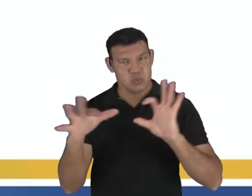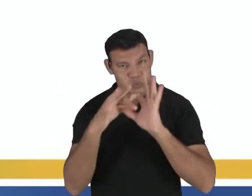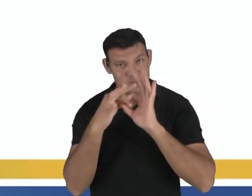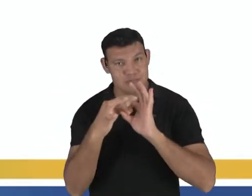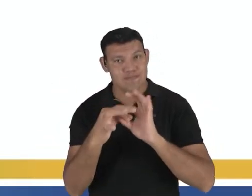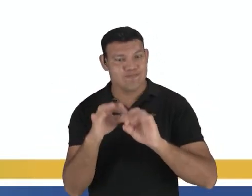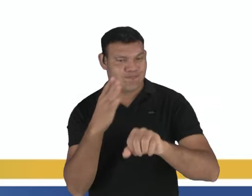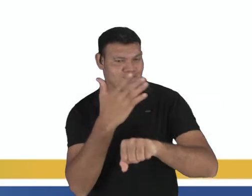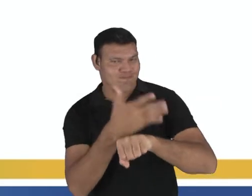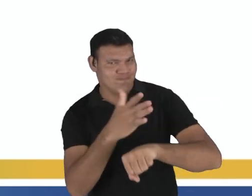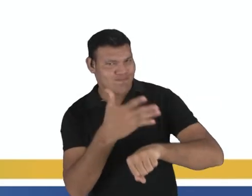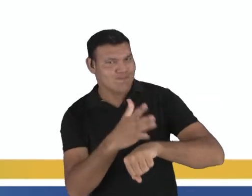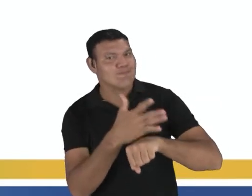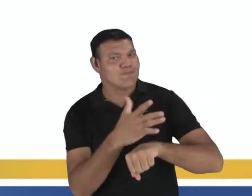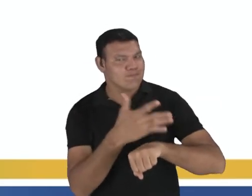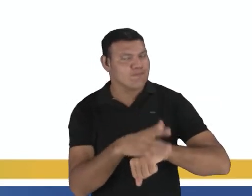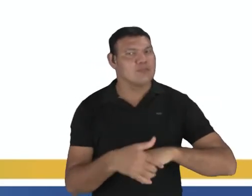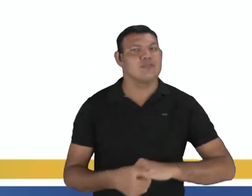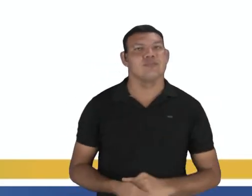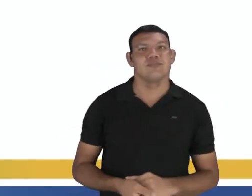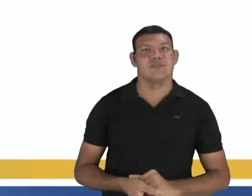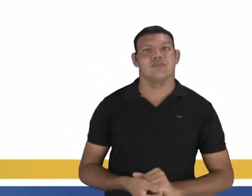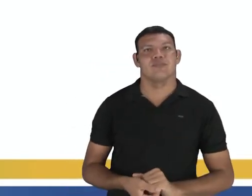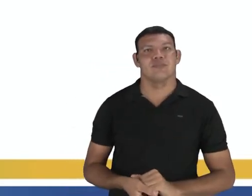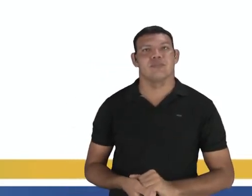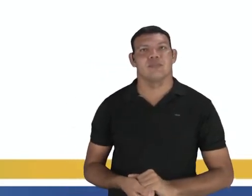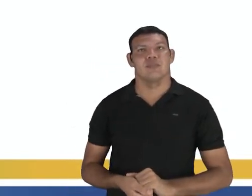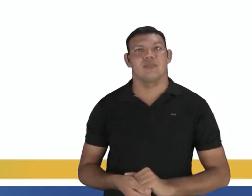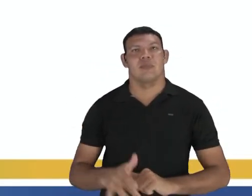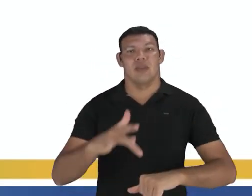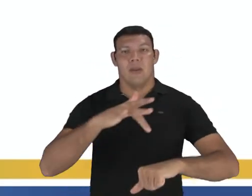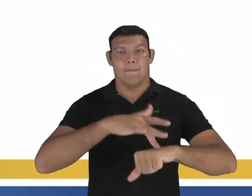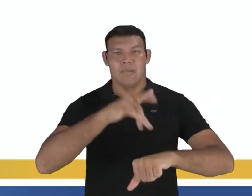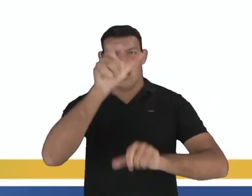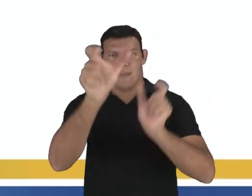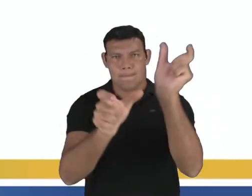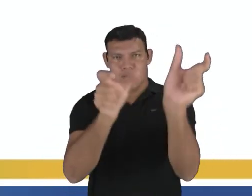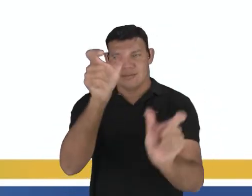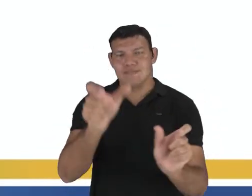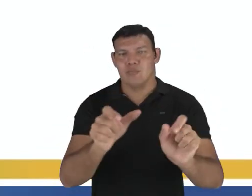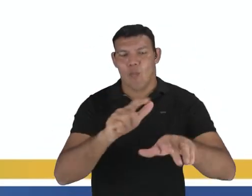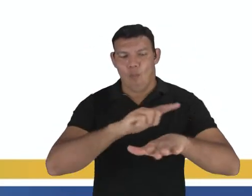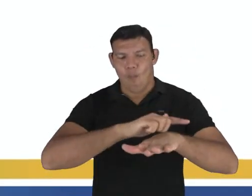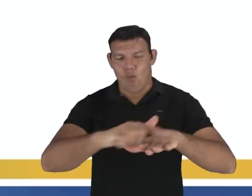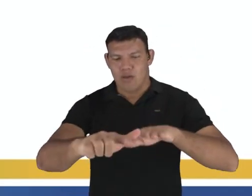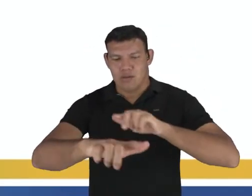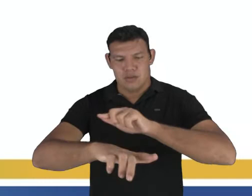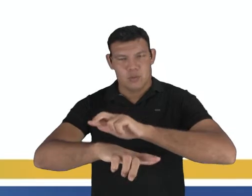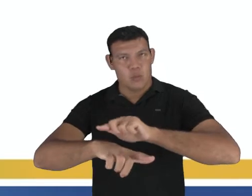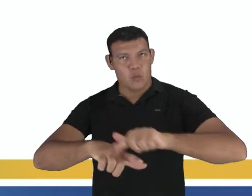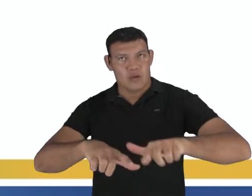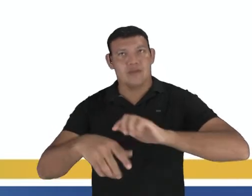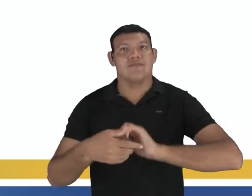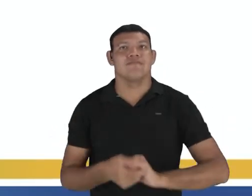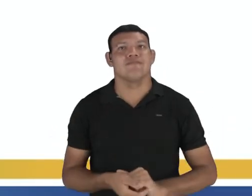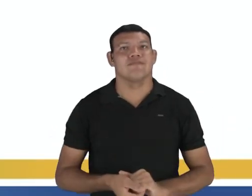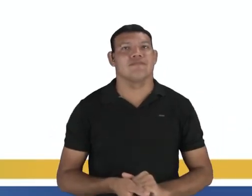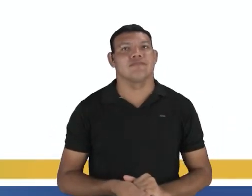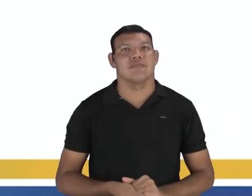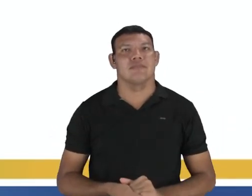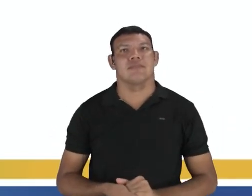coordenados, há muito treino, mas observem o que diz os nossos slides. Os bailarinos eles dançam descalço,